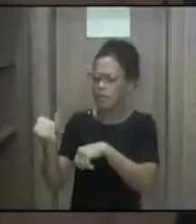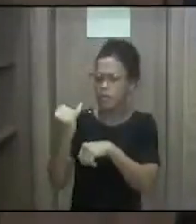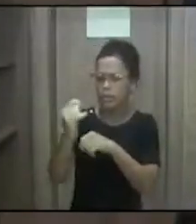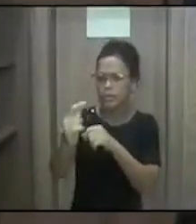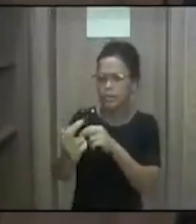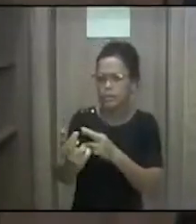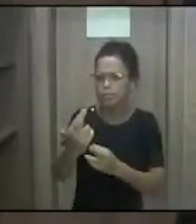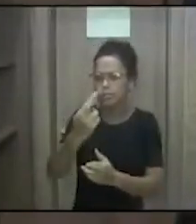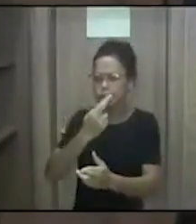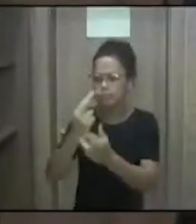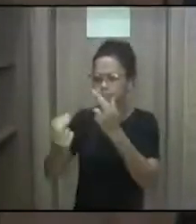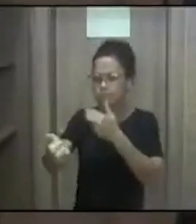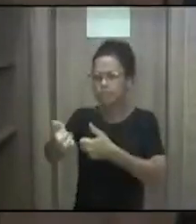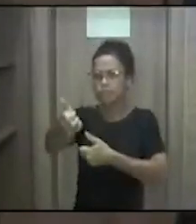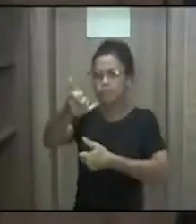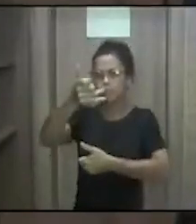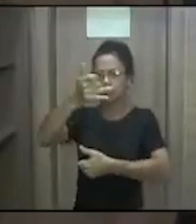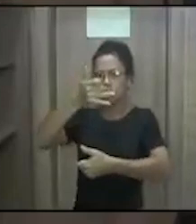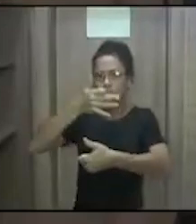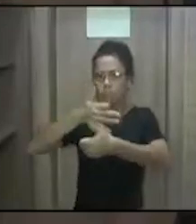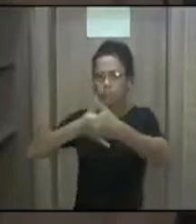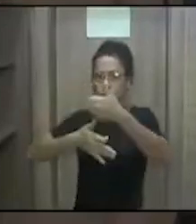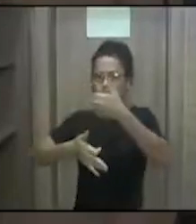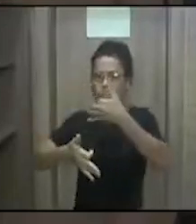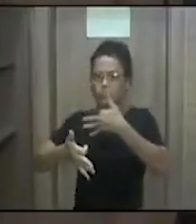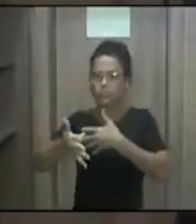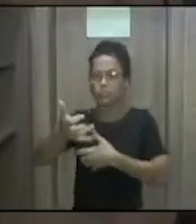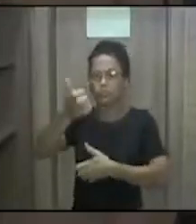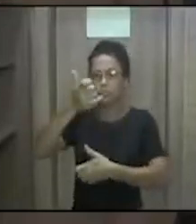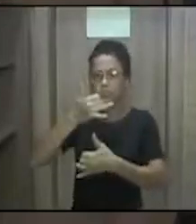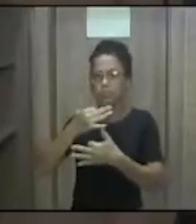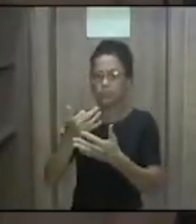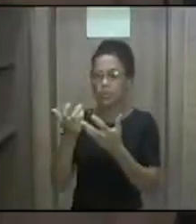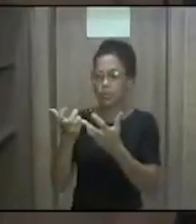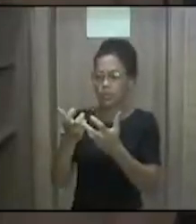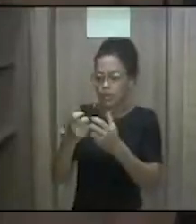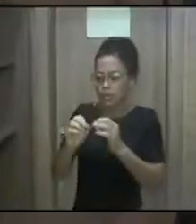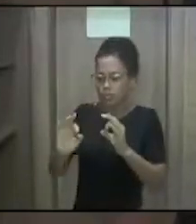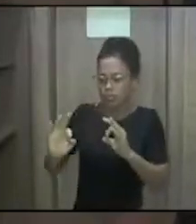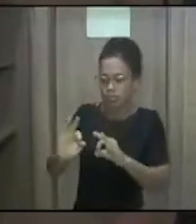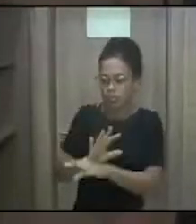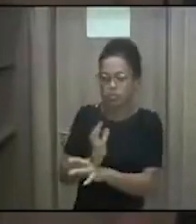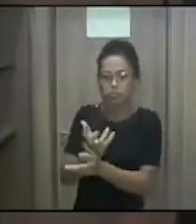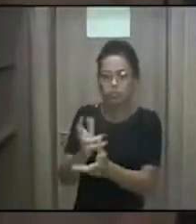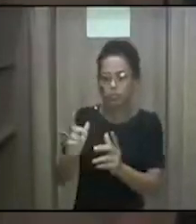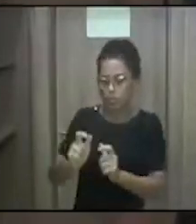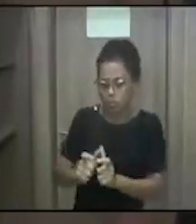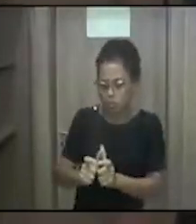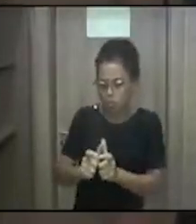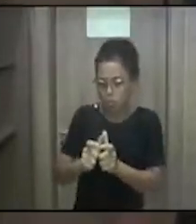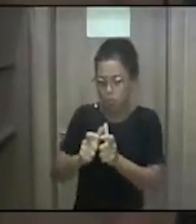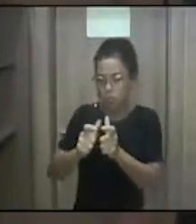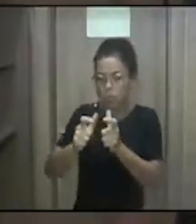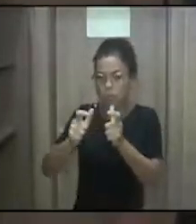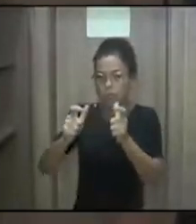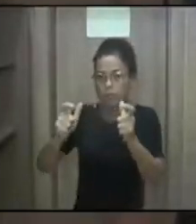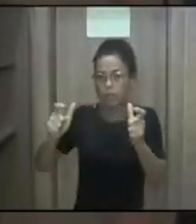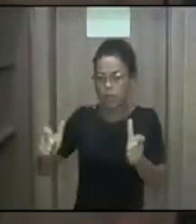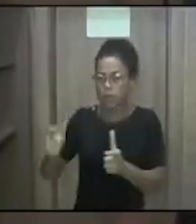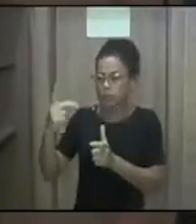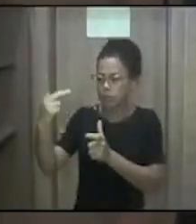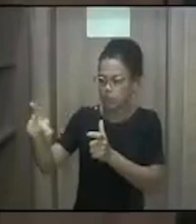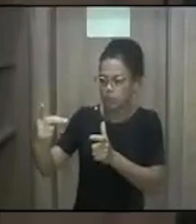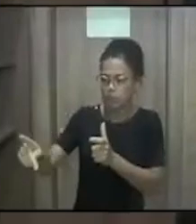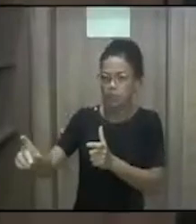também para ver em que medida a gente consegue resolver e qualificar e ampliar uma parte dessa oferta a partir